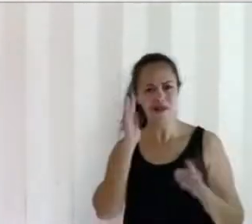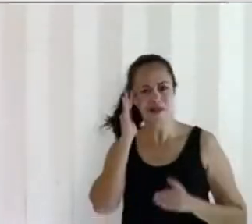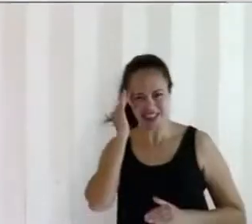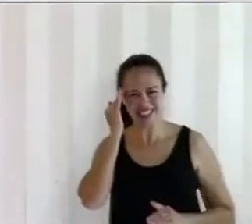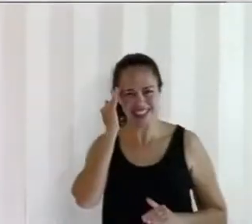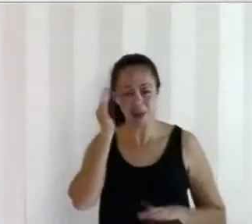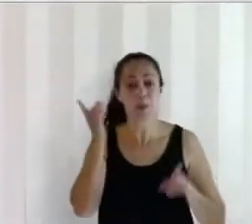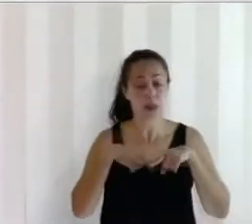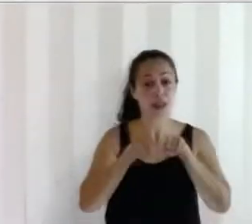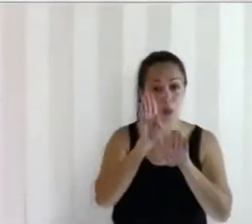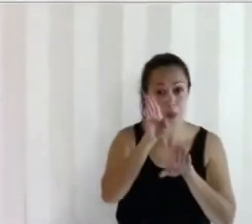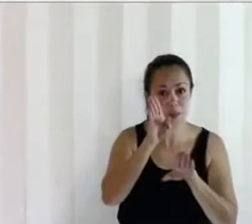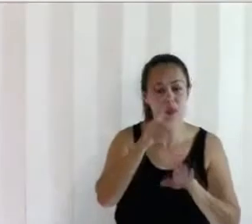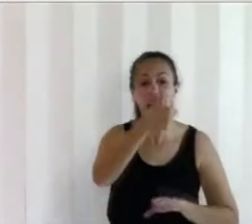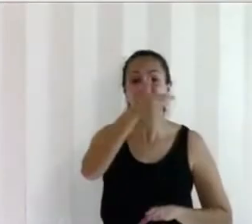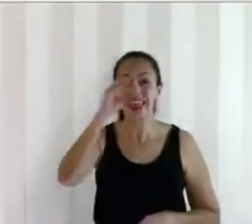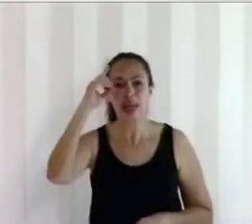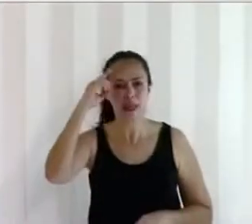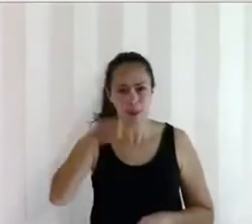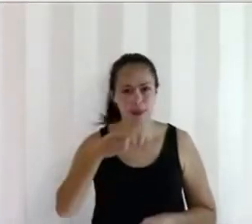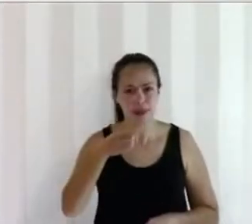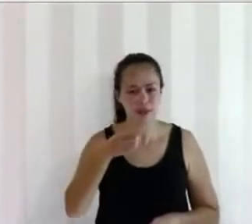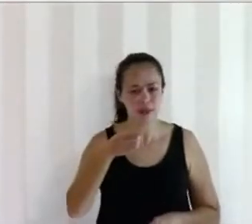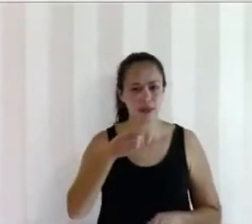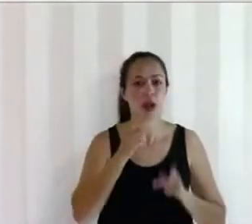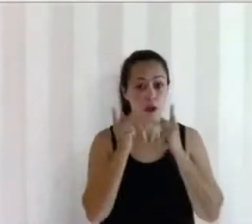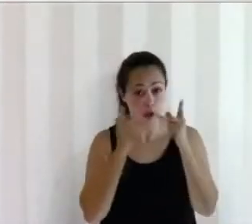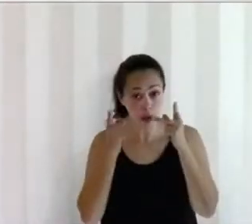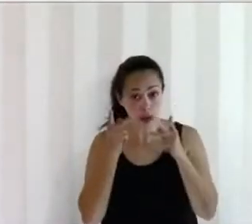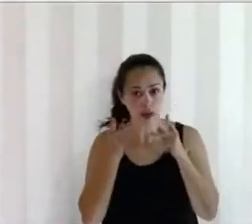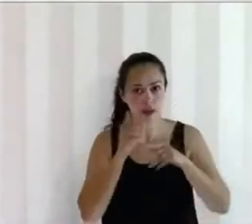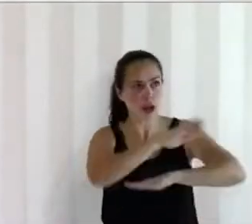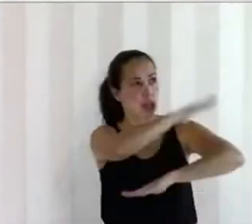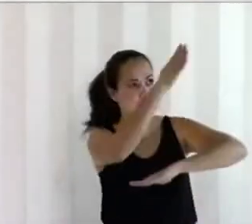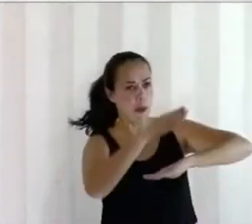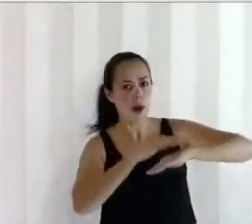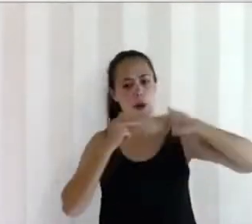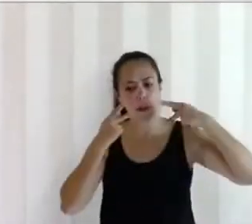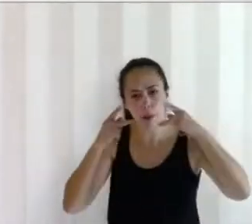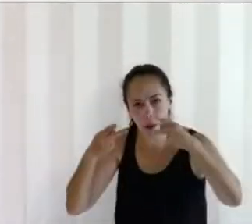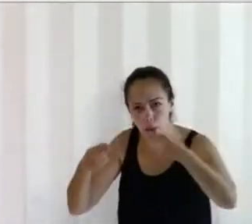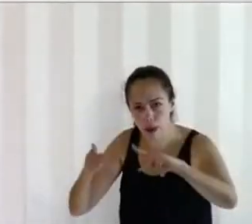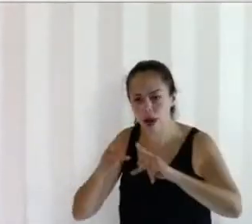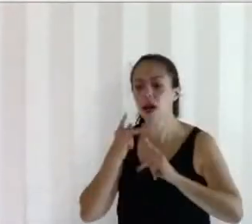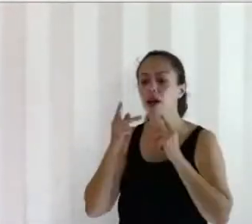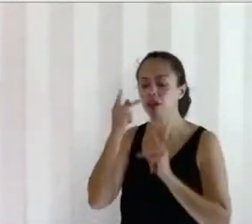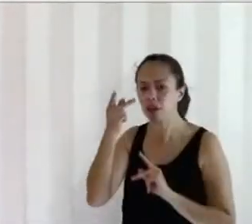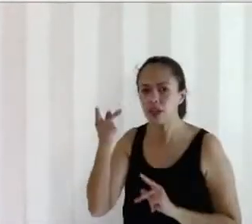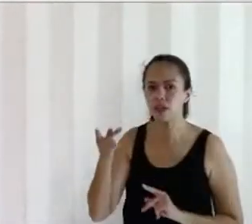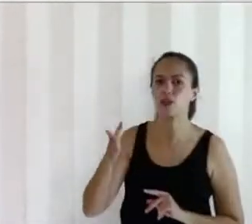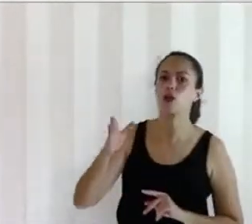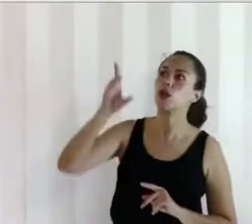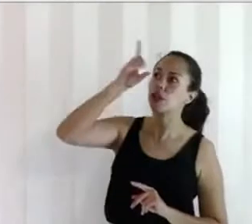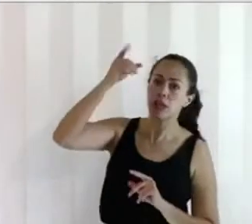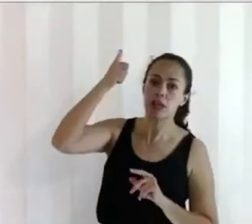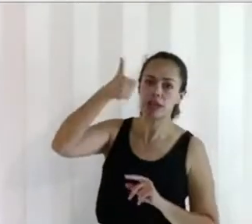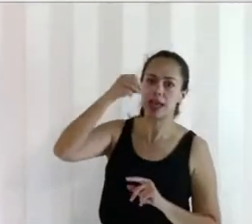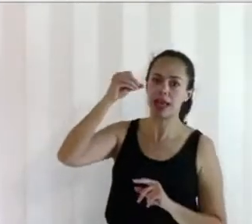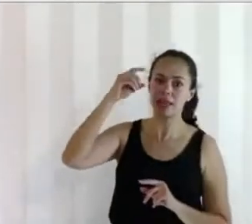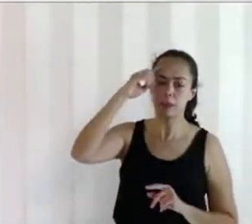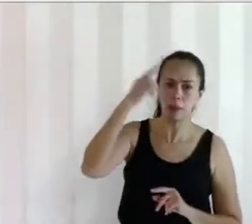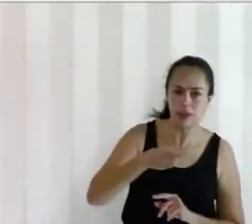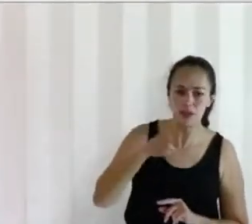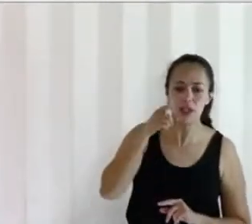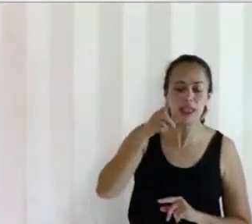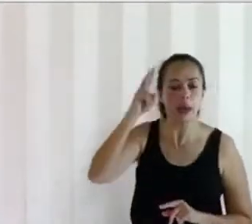terás outros deuses diante de mim, não farás para ti imagem de escultura, não tomarás o nome do Senhor teu Deus em vão, lembra-te